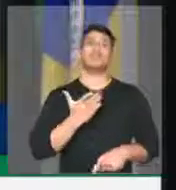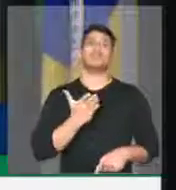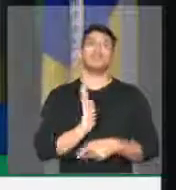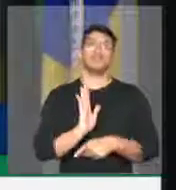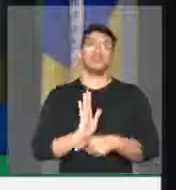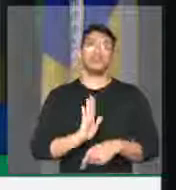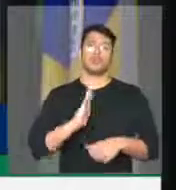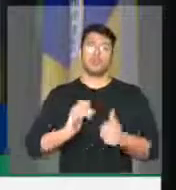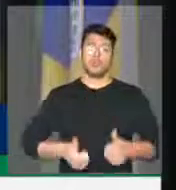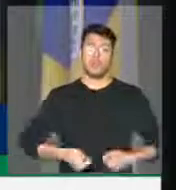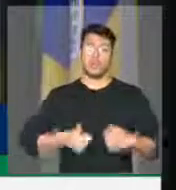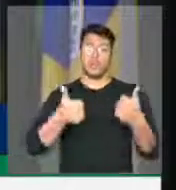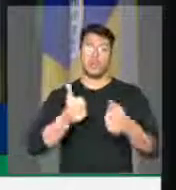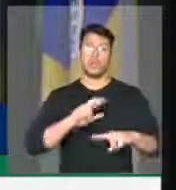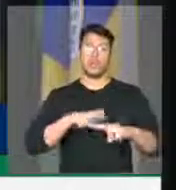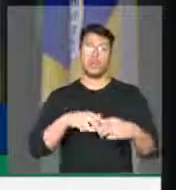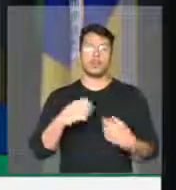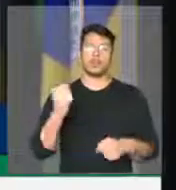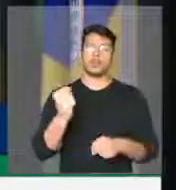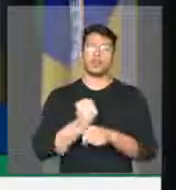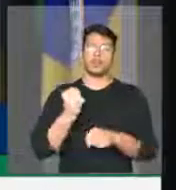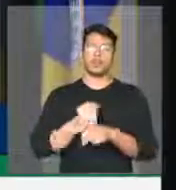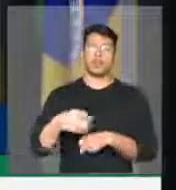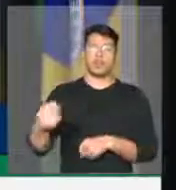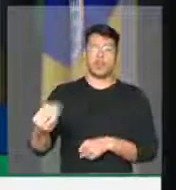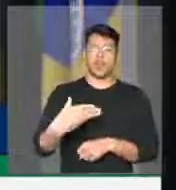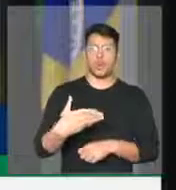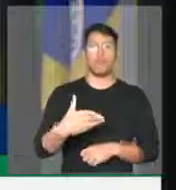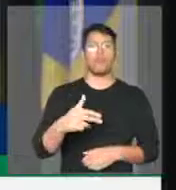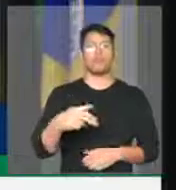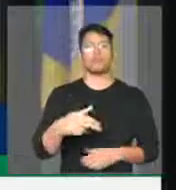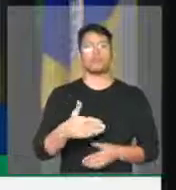com a fabricação desses navios brasileiros.